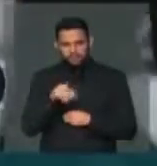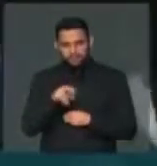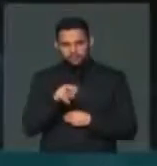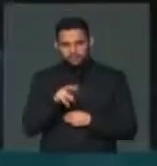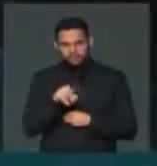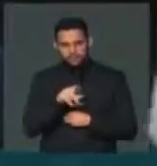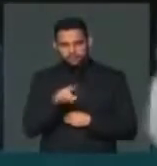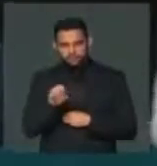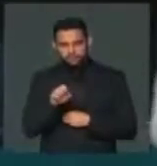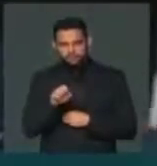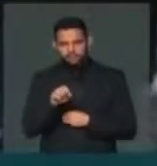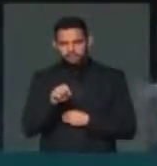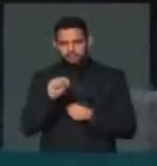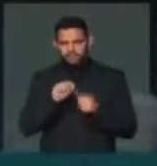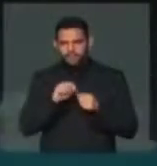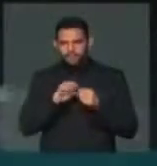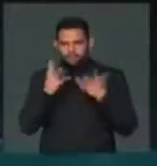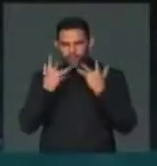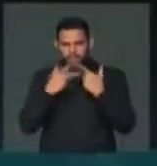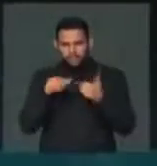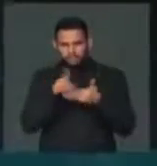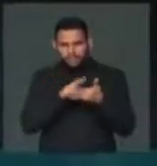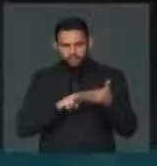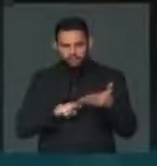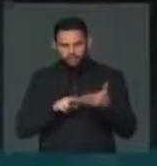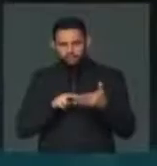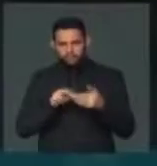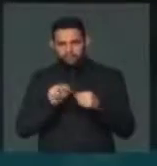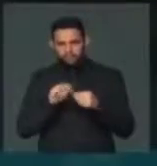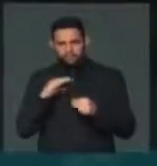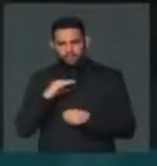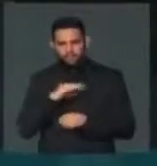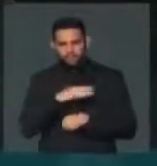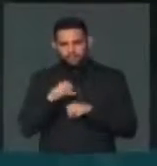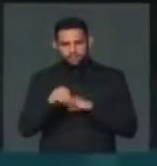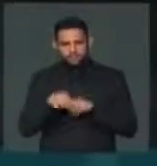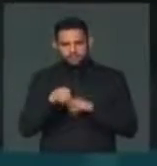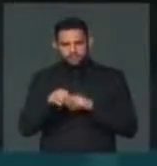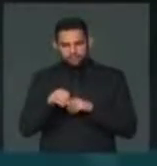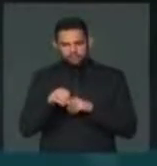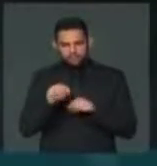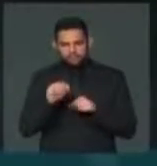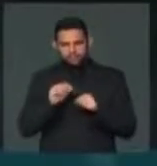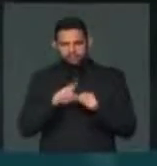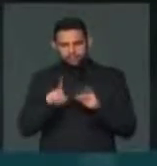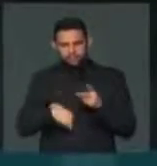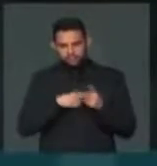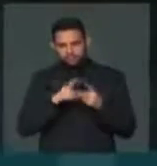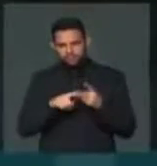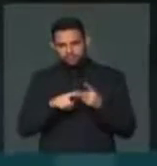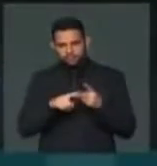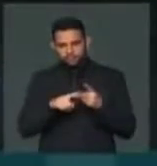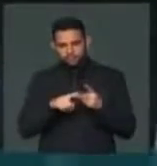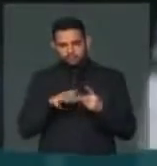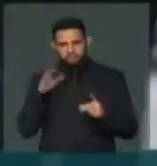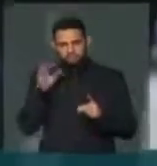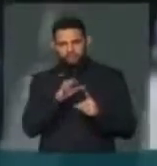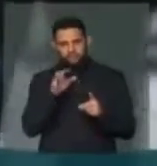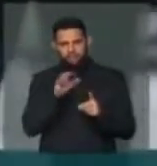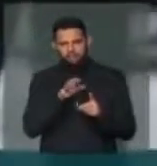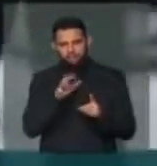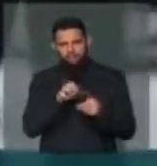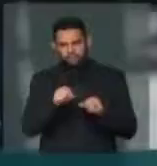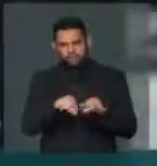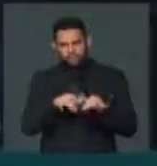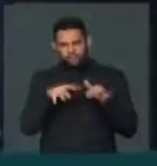vespoli fez um belíssimo relatório como relator na comissão de educação que depois foi mediado